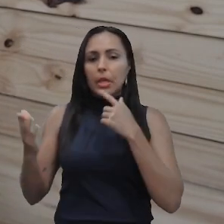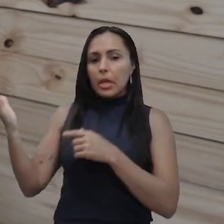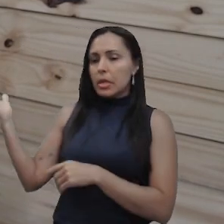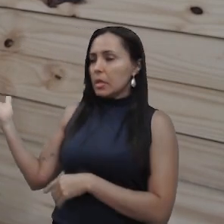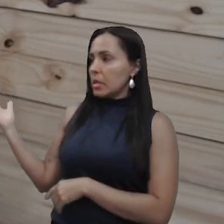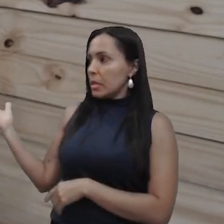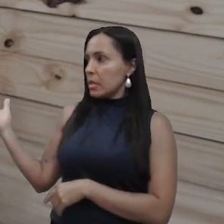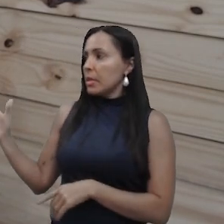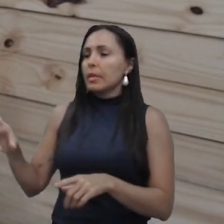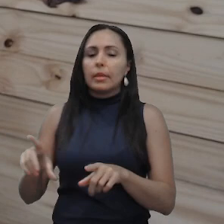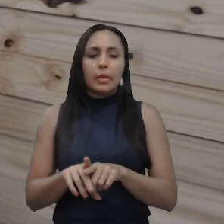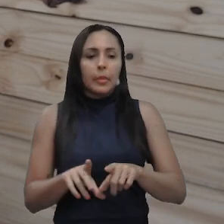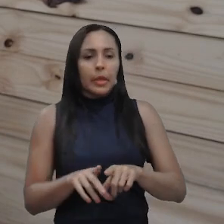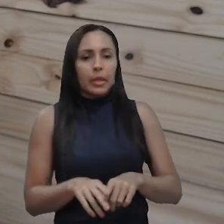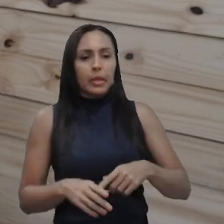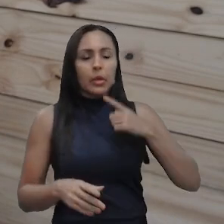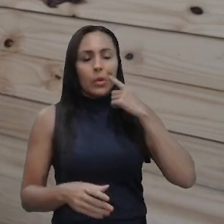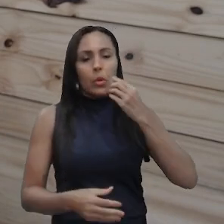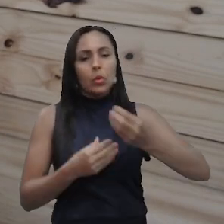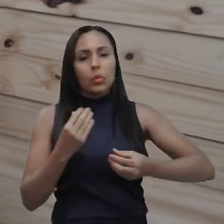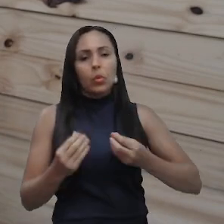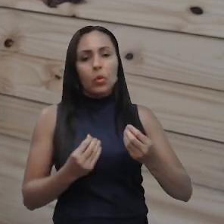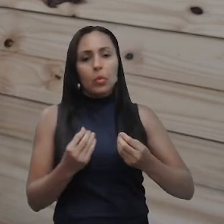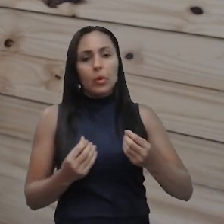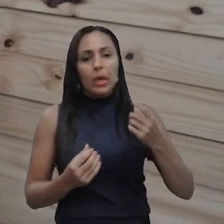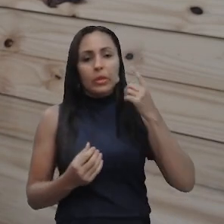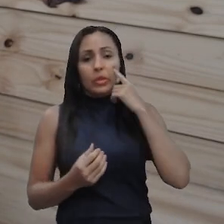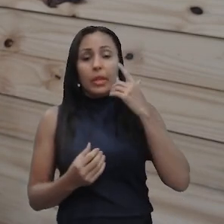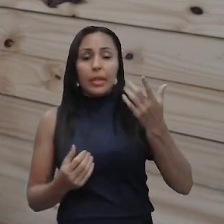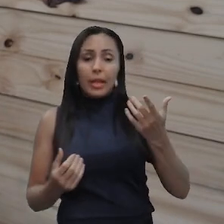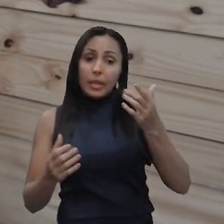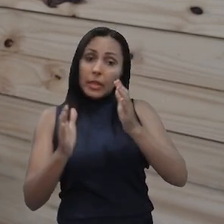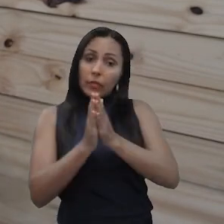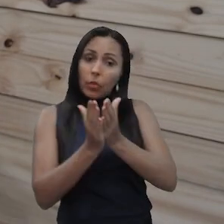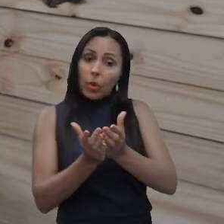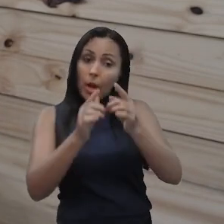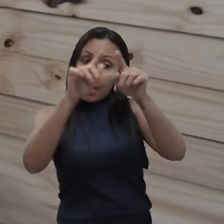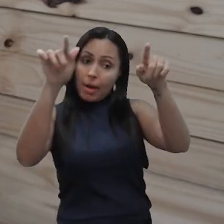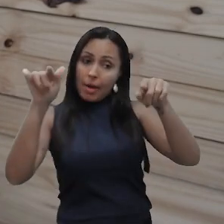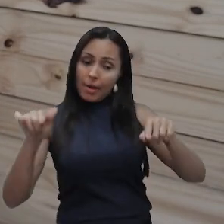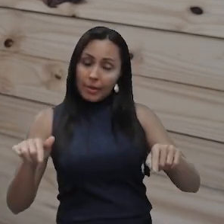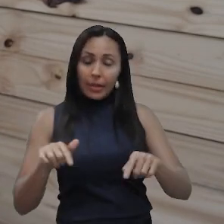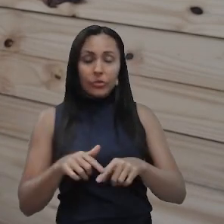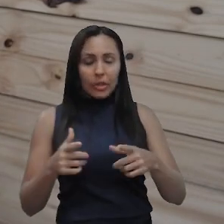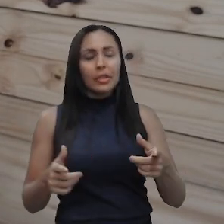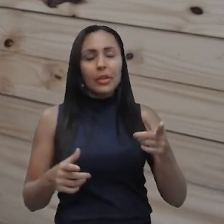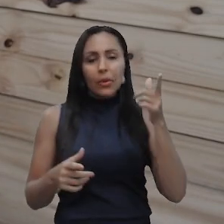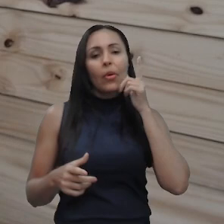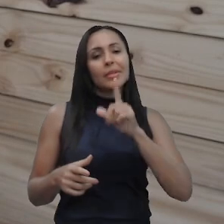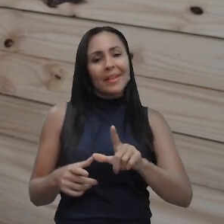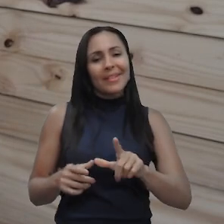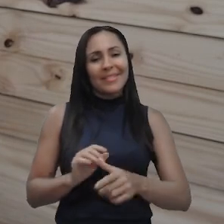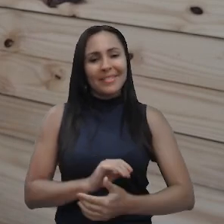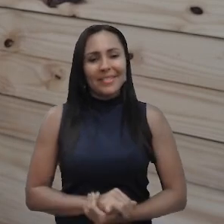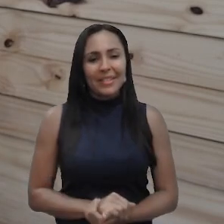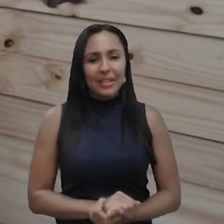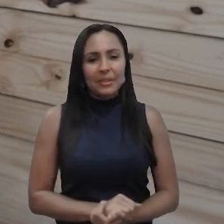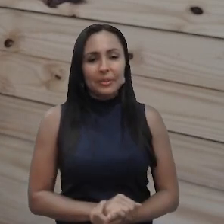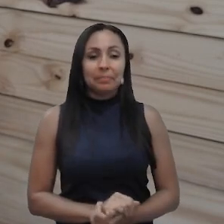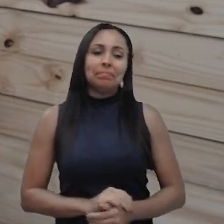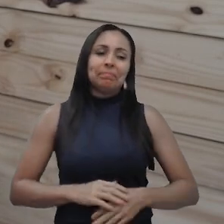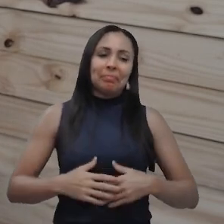modular também, como é relativamente grande, né? Enfim, aí a gente consegue ter mais noção. Mas é